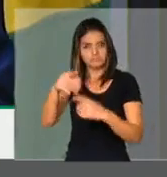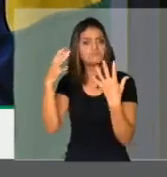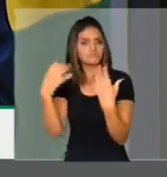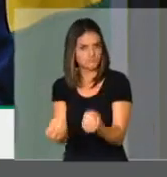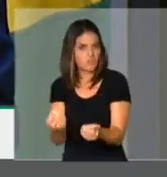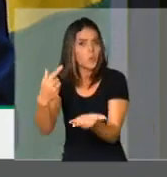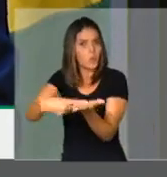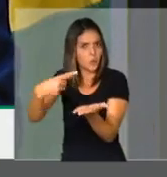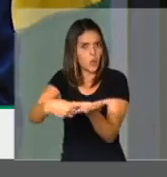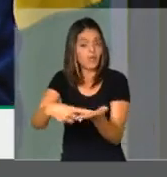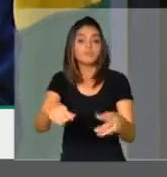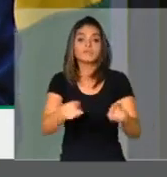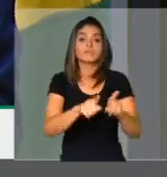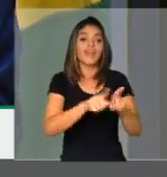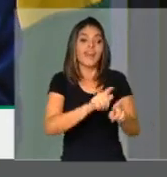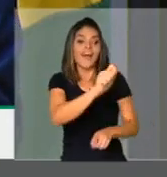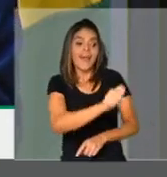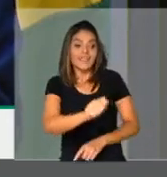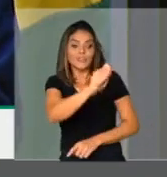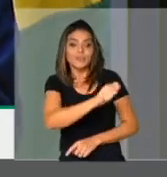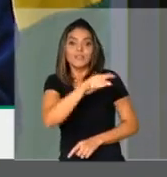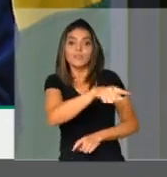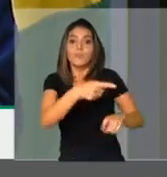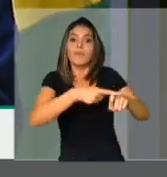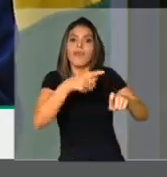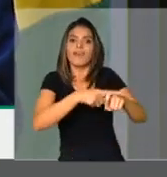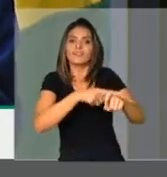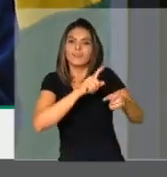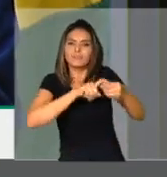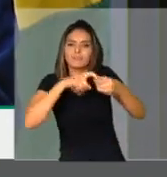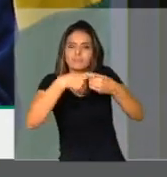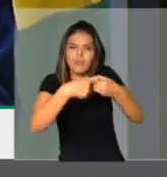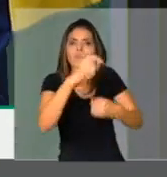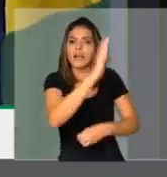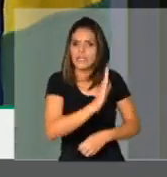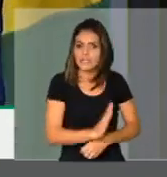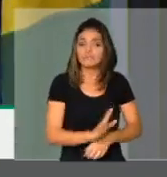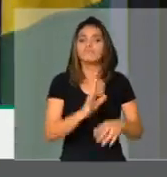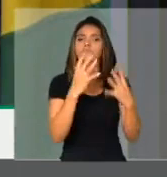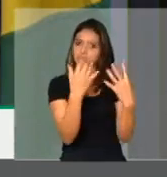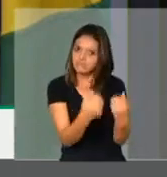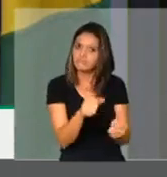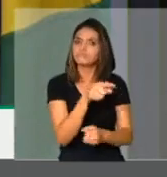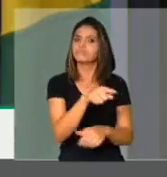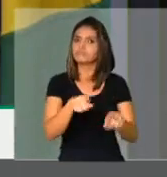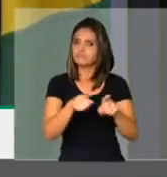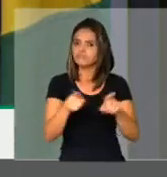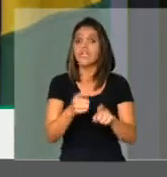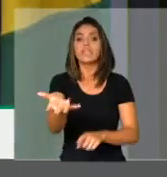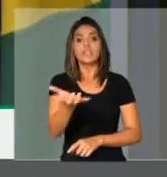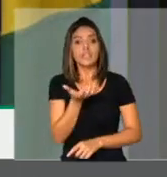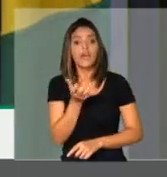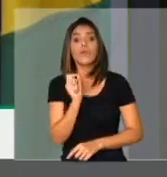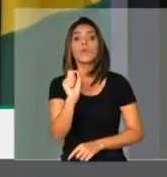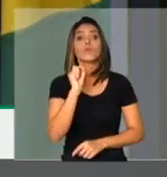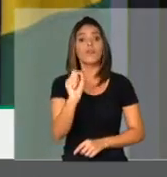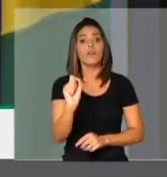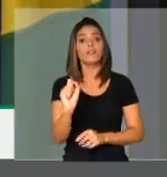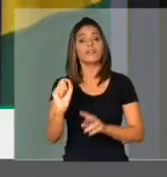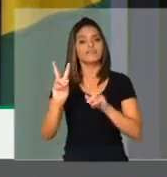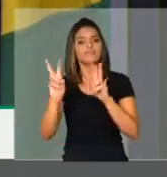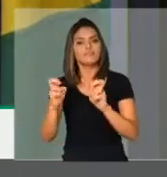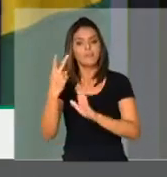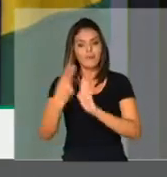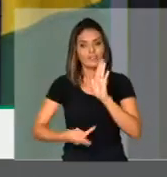Associação Médica Brasileira, da Federação, de maneira que será um debate importante, um